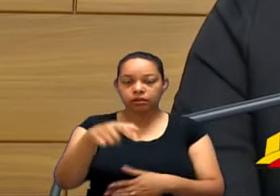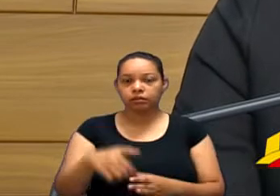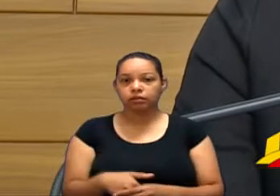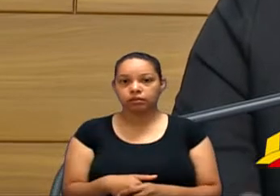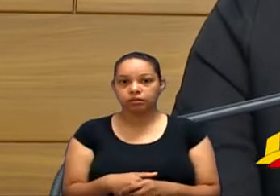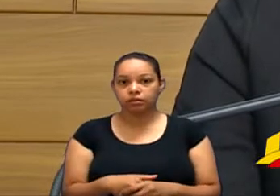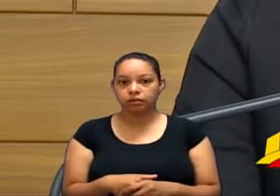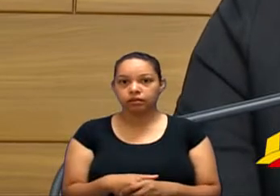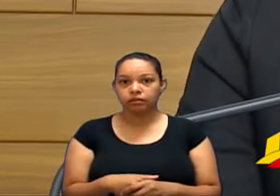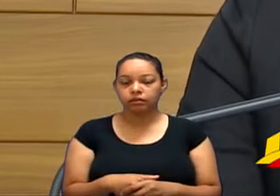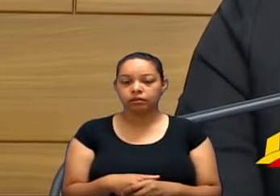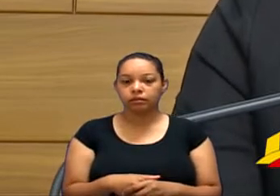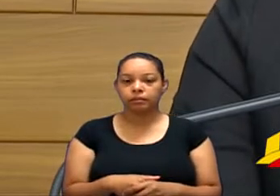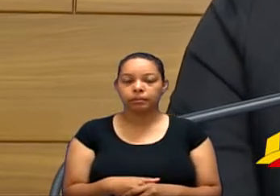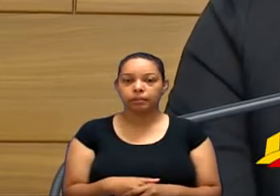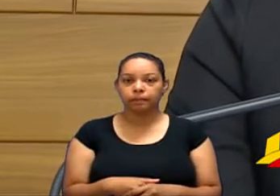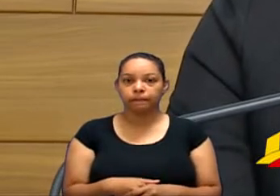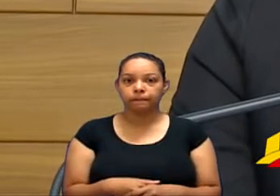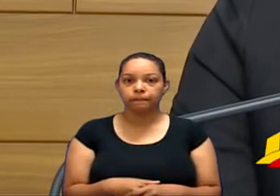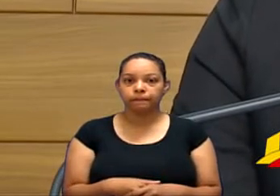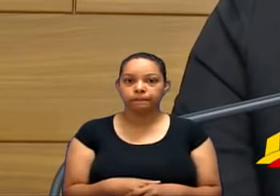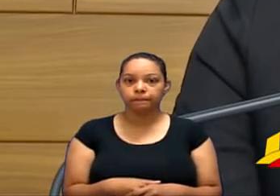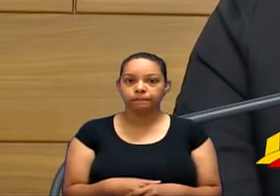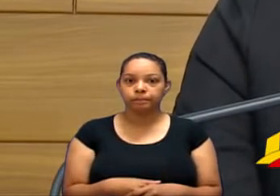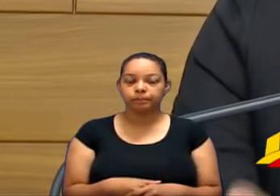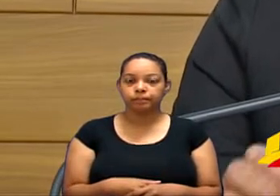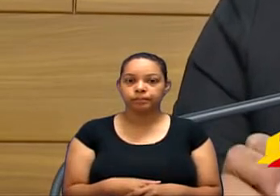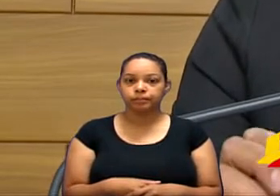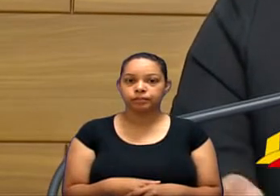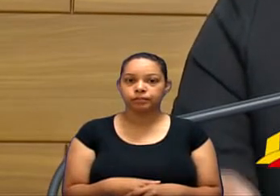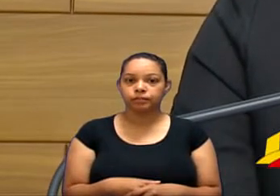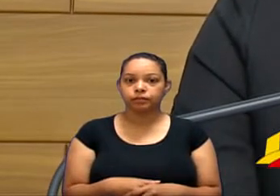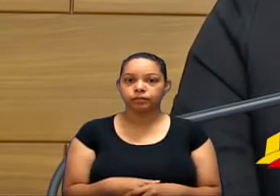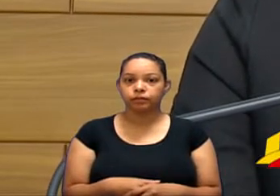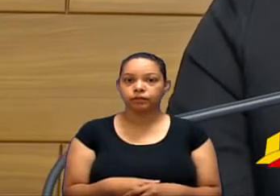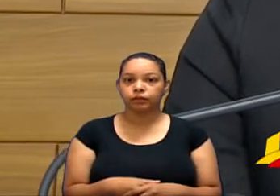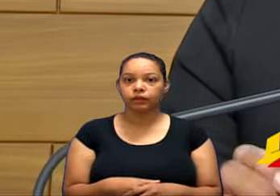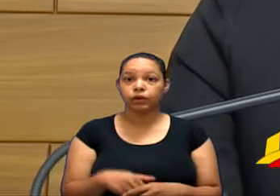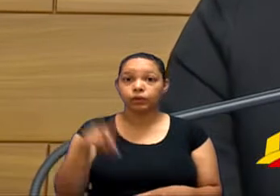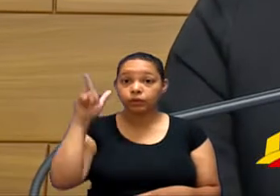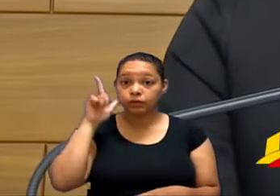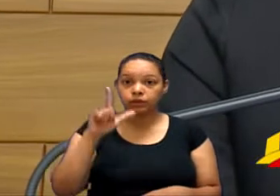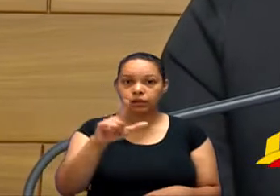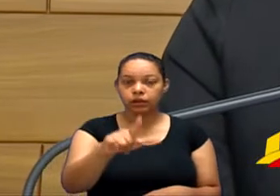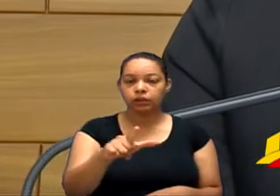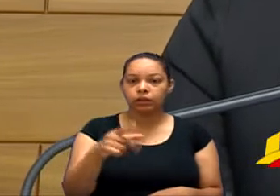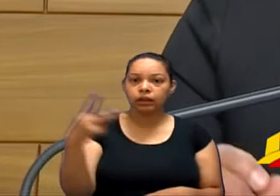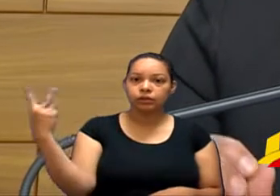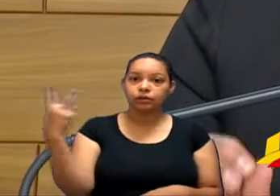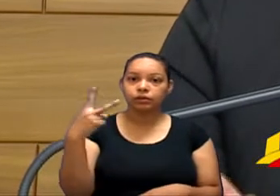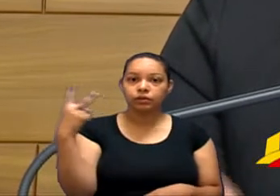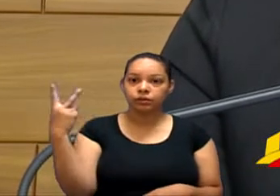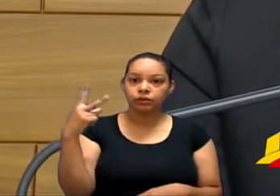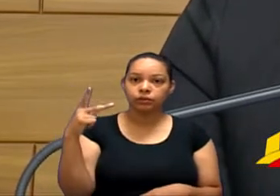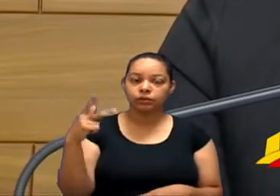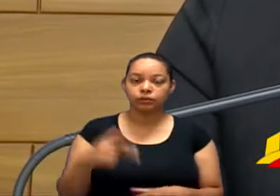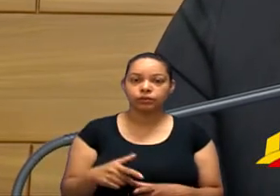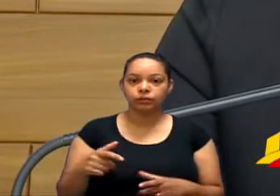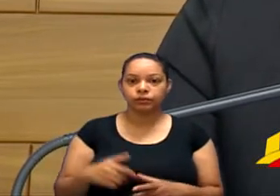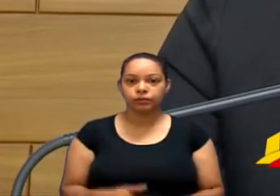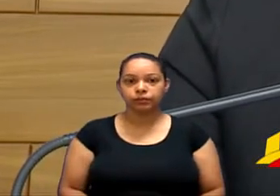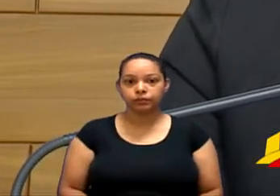octuagésima quarta edição dos Jogos Abertos do Interior conquistando a segunda colocação na competição